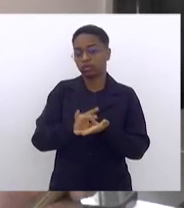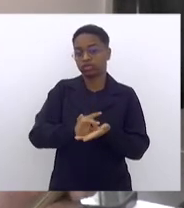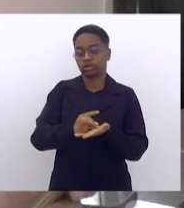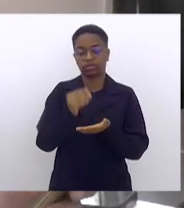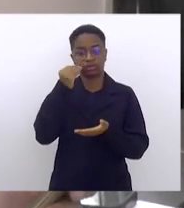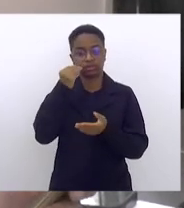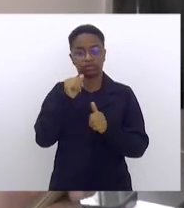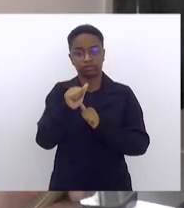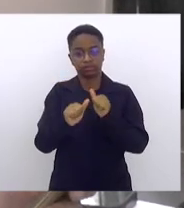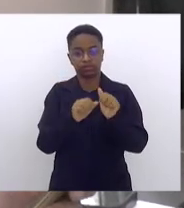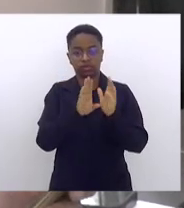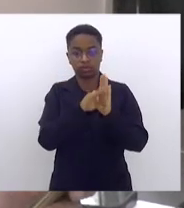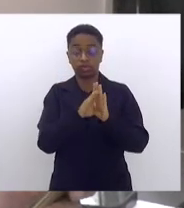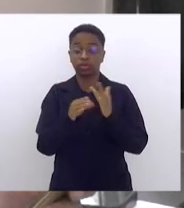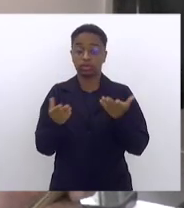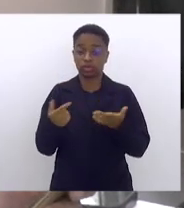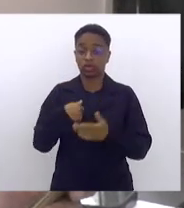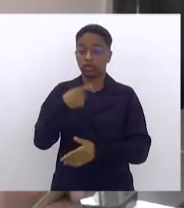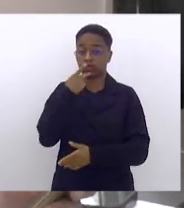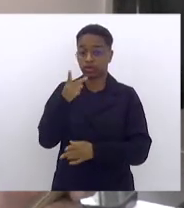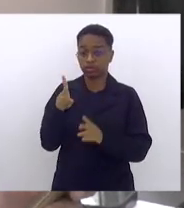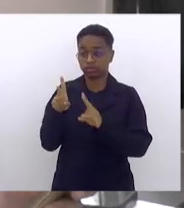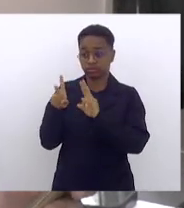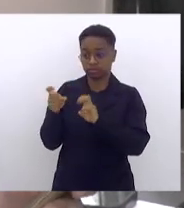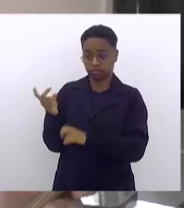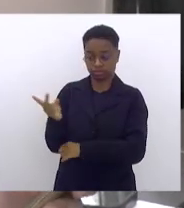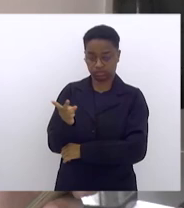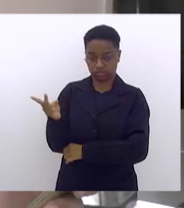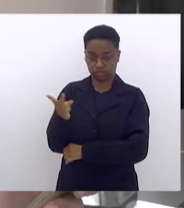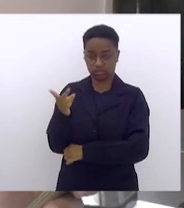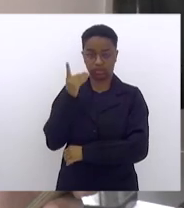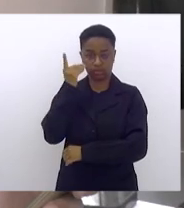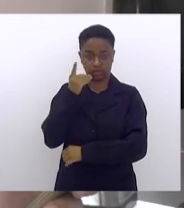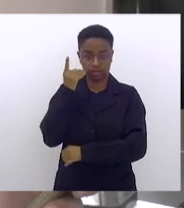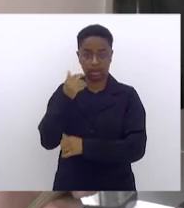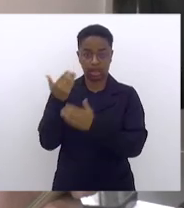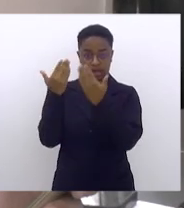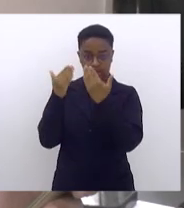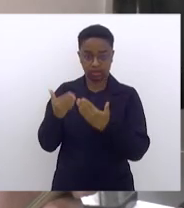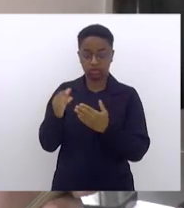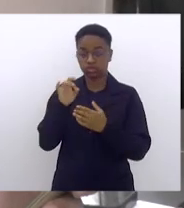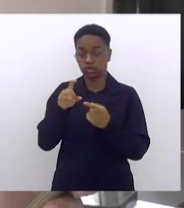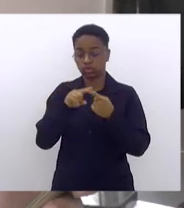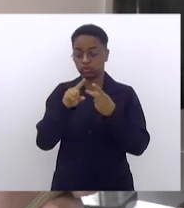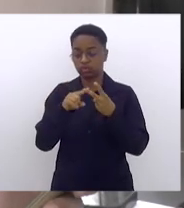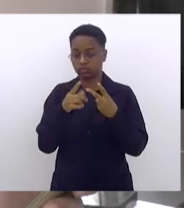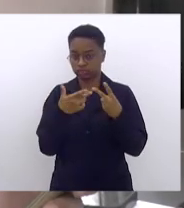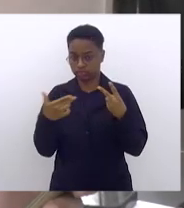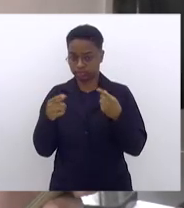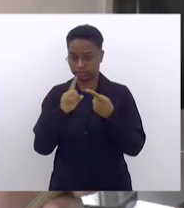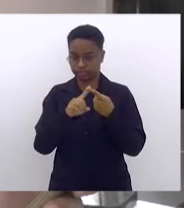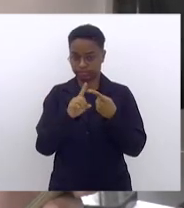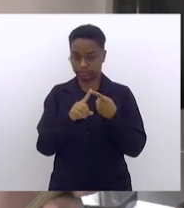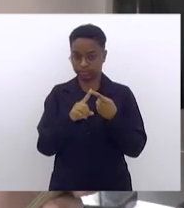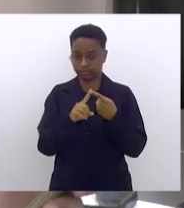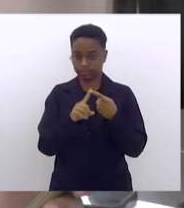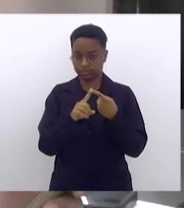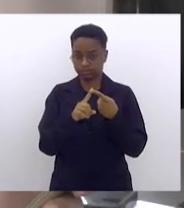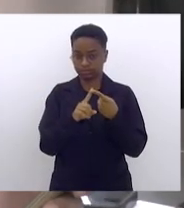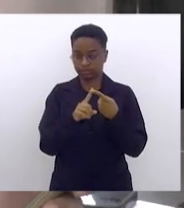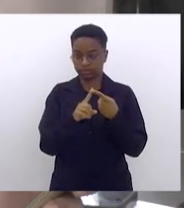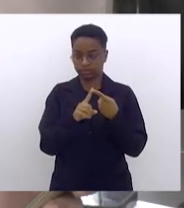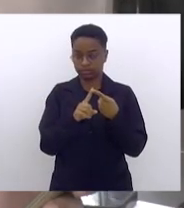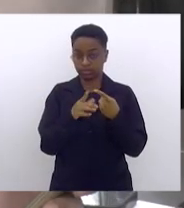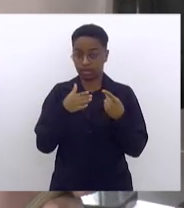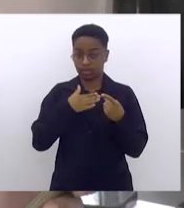me dirijo, sobretudo, aos deputados que estão com vista para o projeto, para fazer duas considerações apenas. A primeira delas é que, no